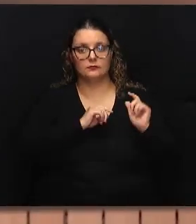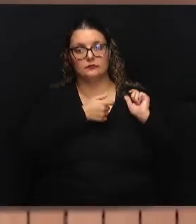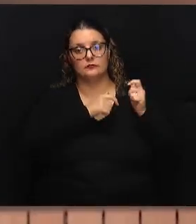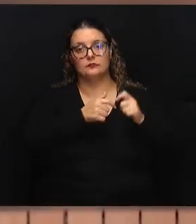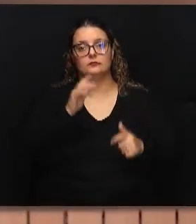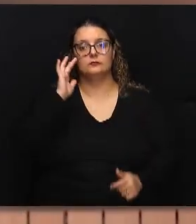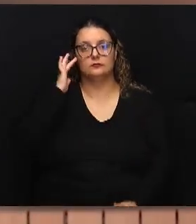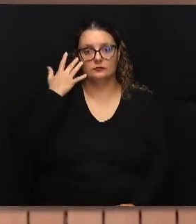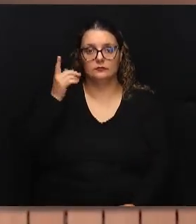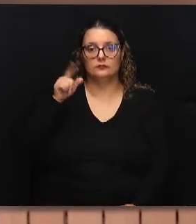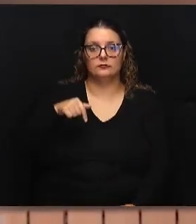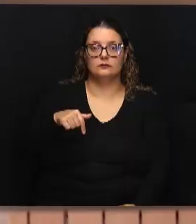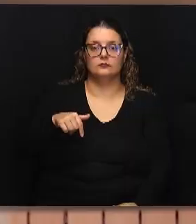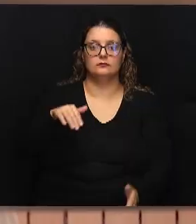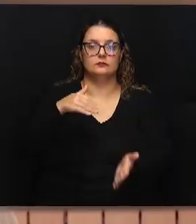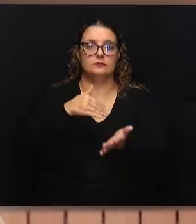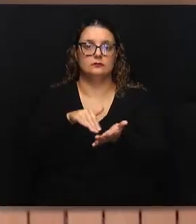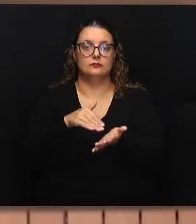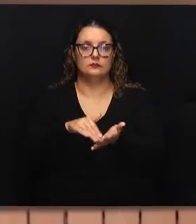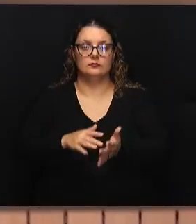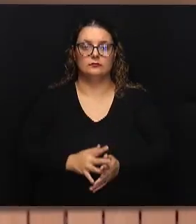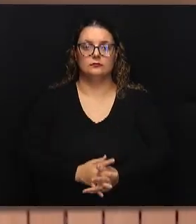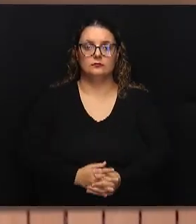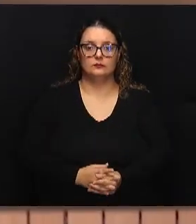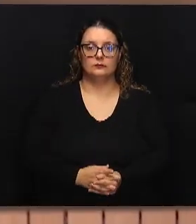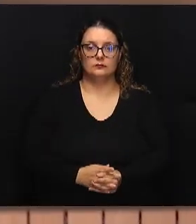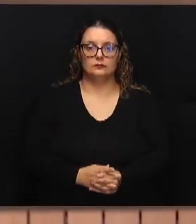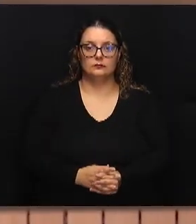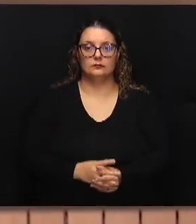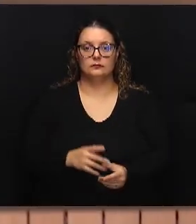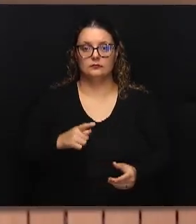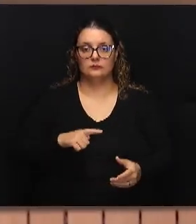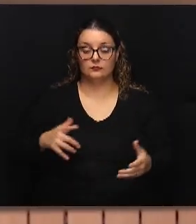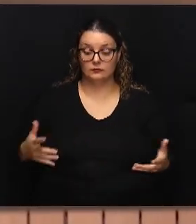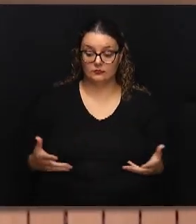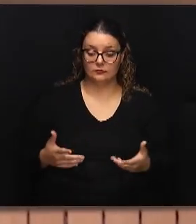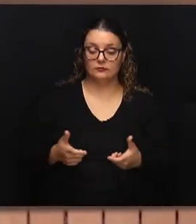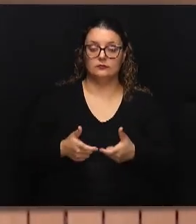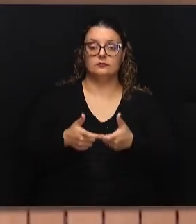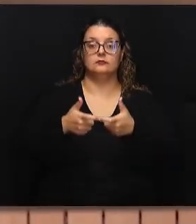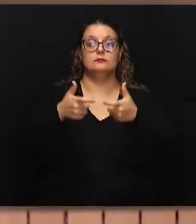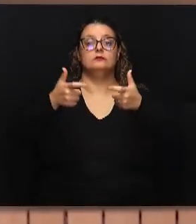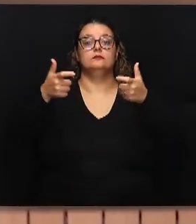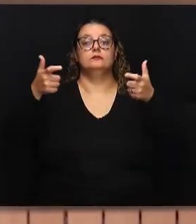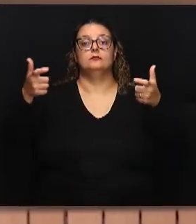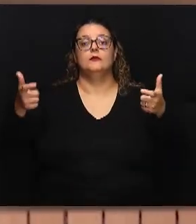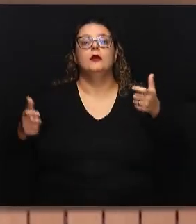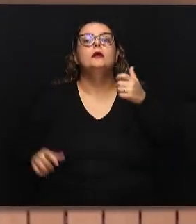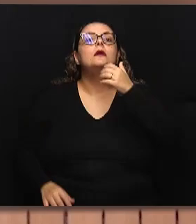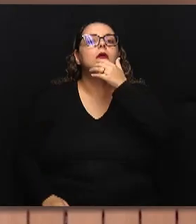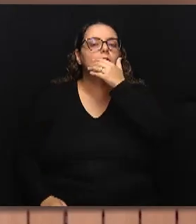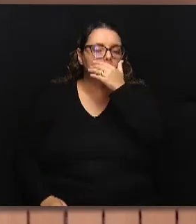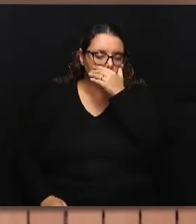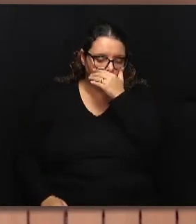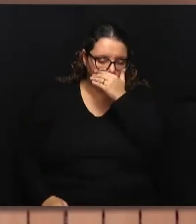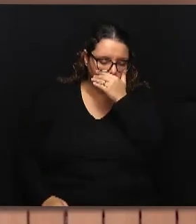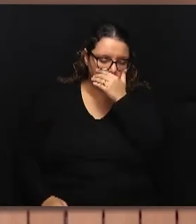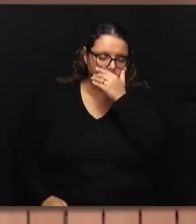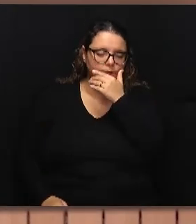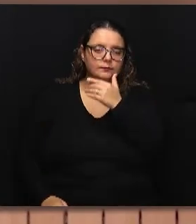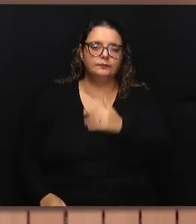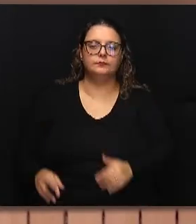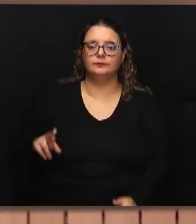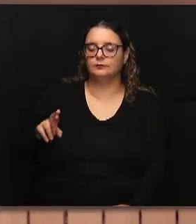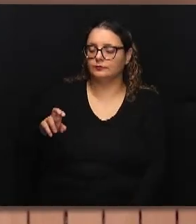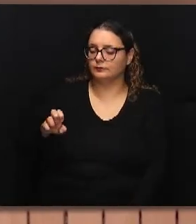acho que ela foi uma secretaria que ela ganhou uma pujança muito grande, ela ganhou uma